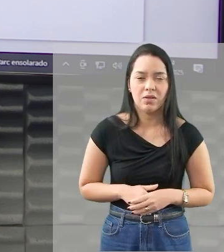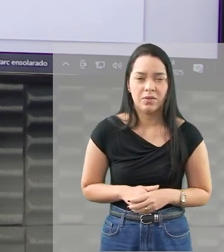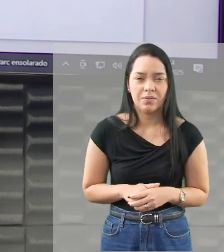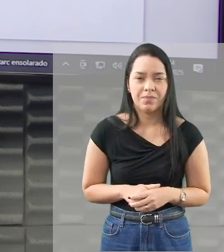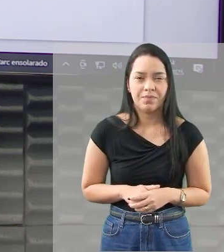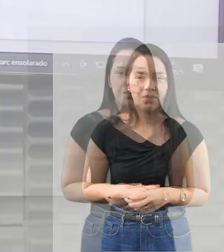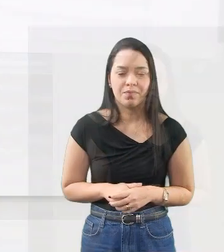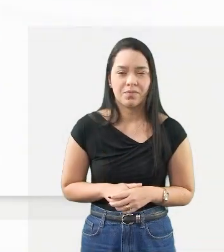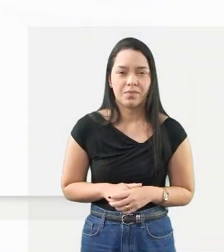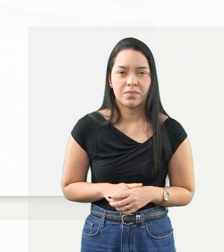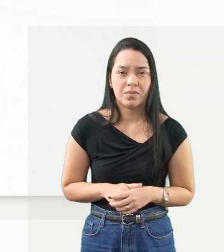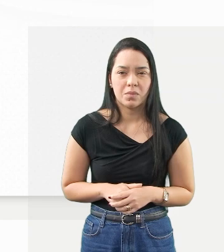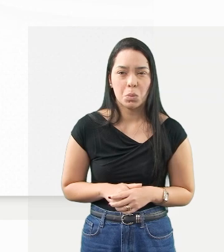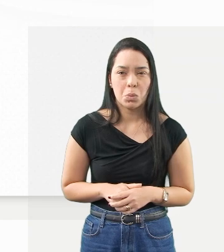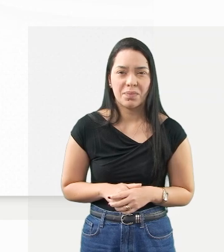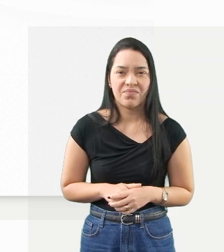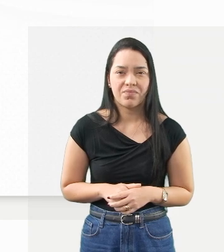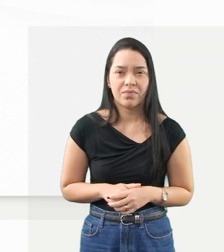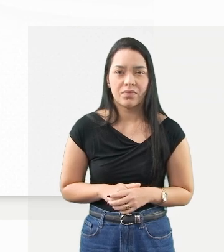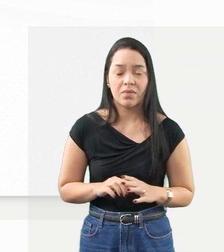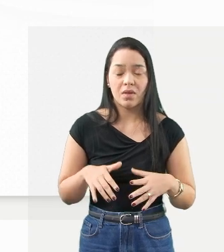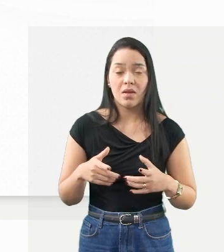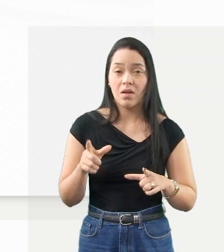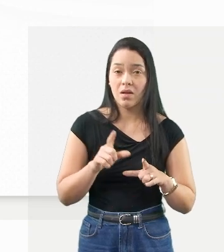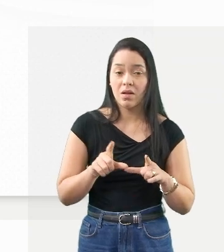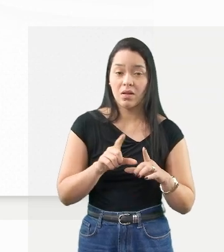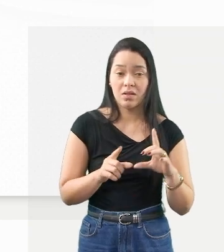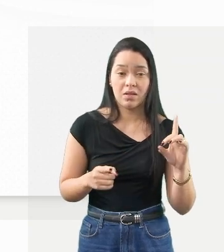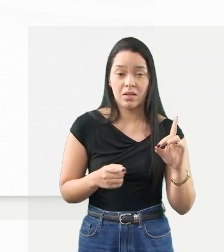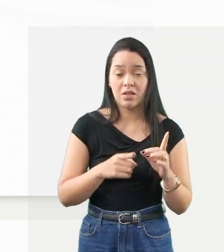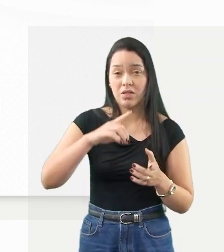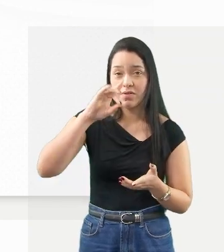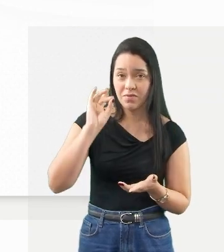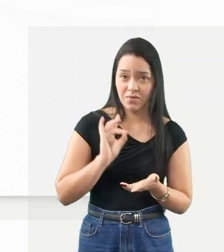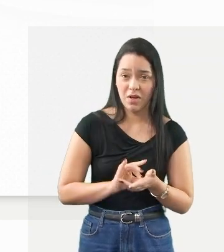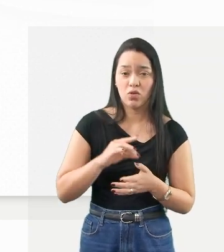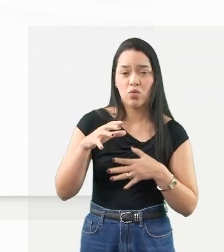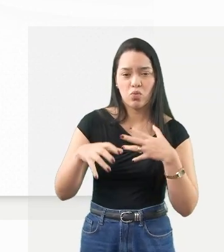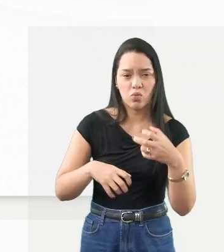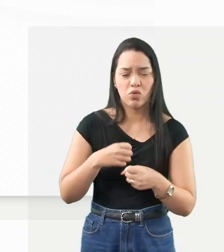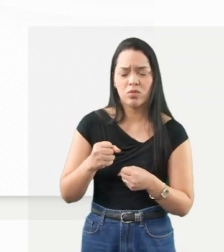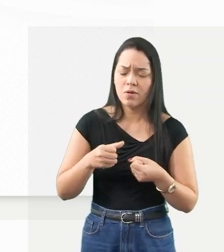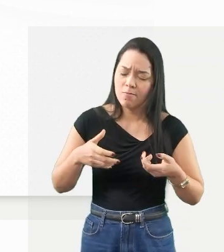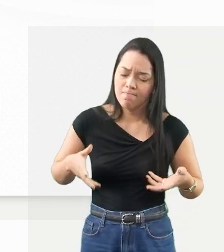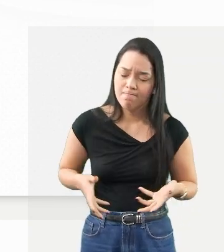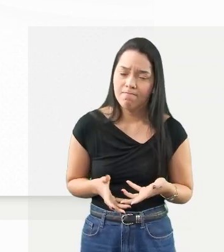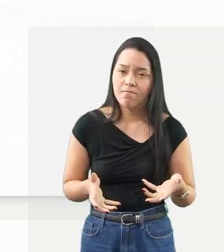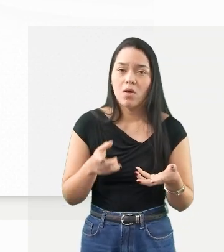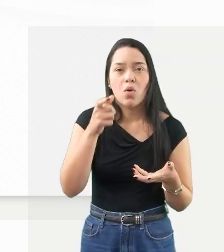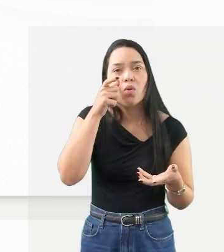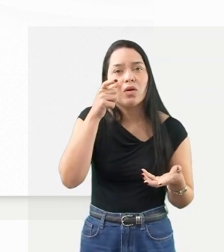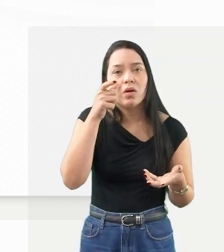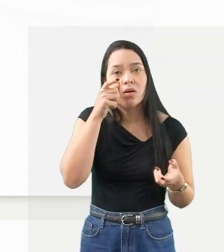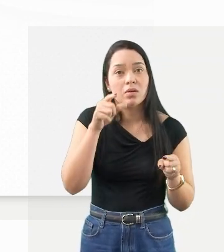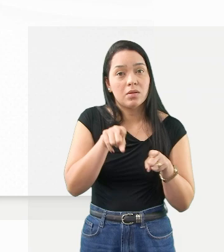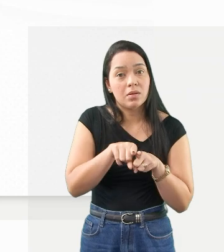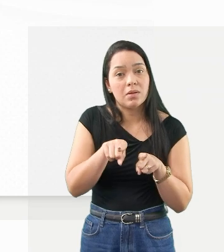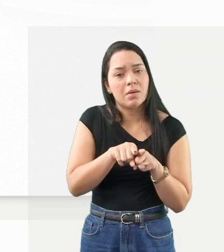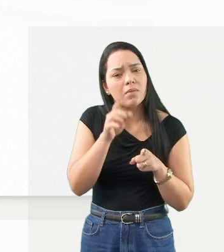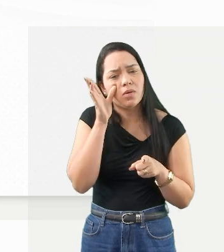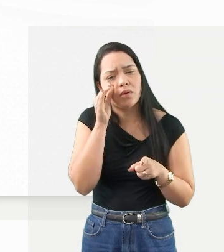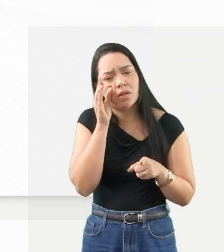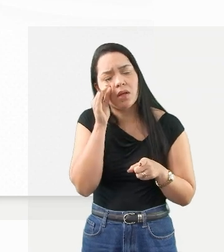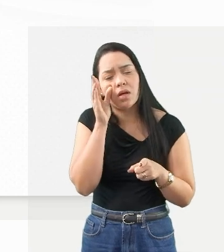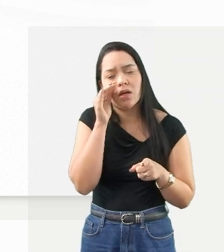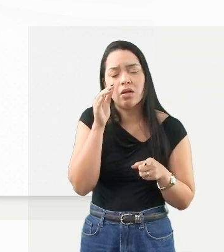da linguagem publicitária, que a alternativa é a letra D, que de fato busca despertar o interesse do